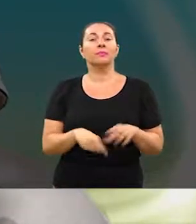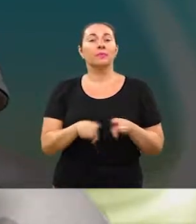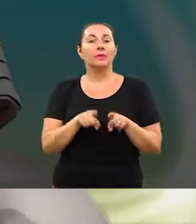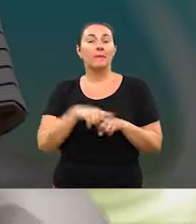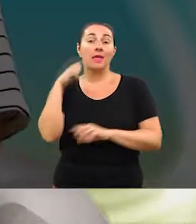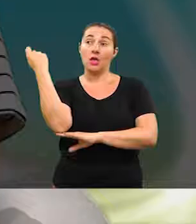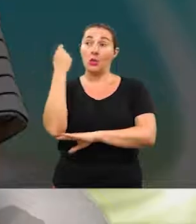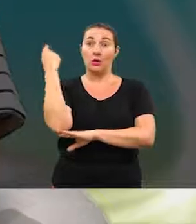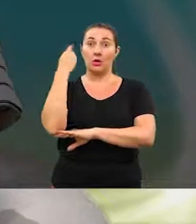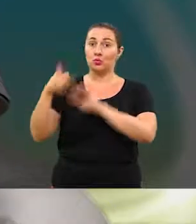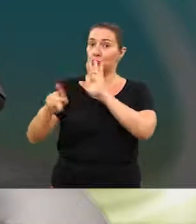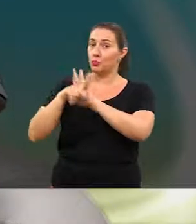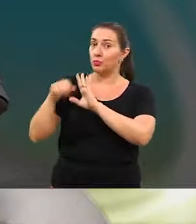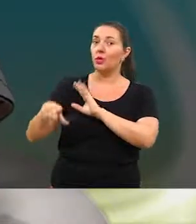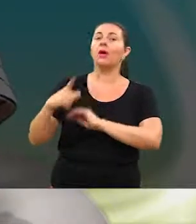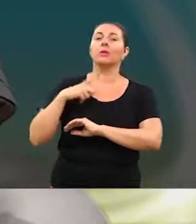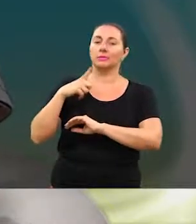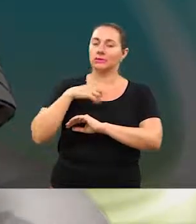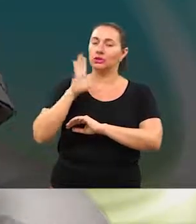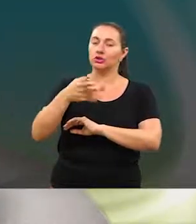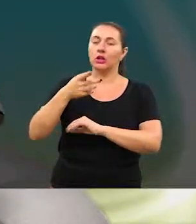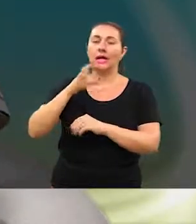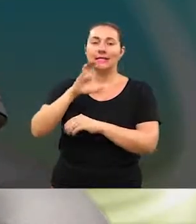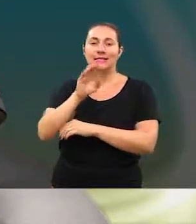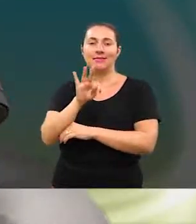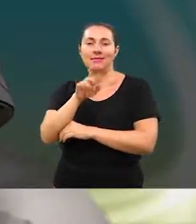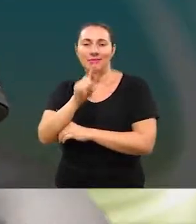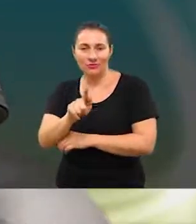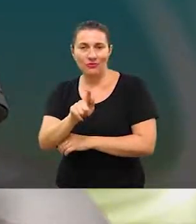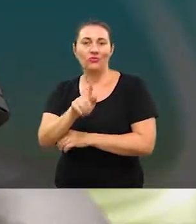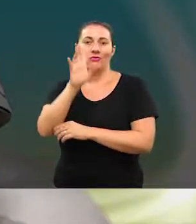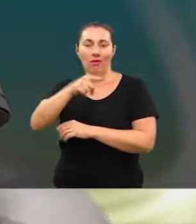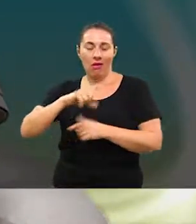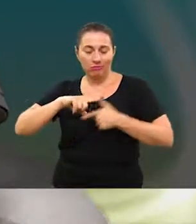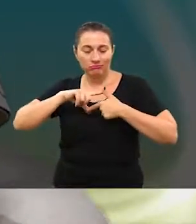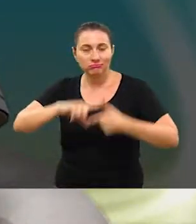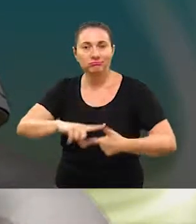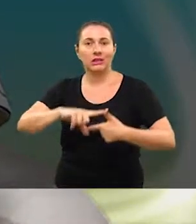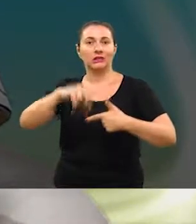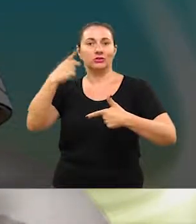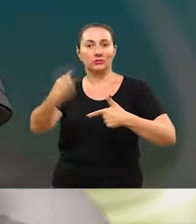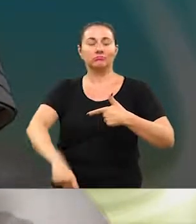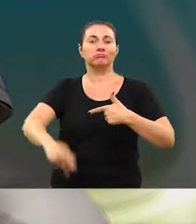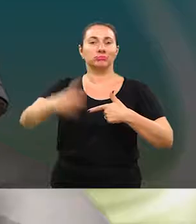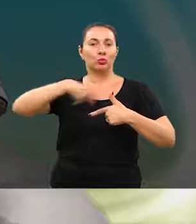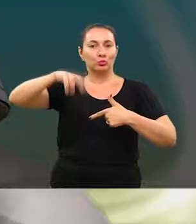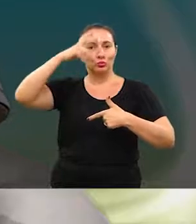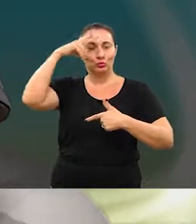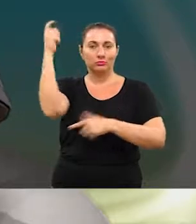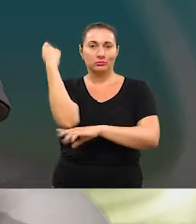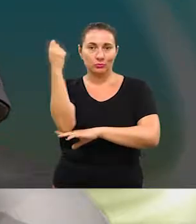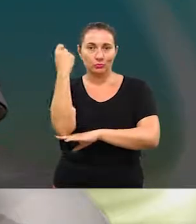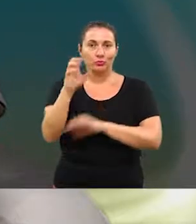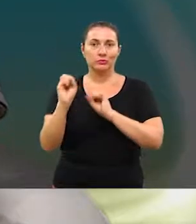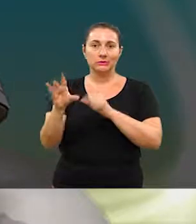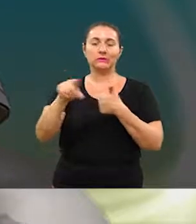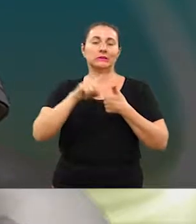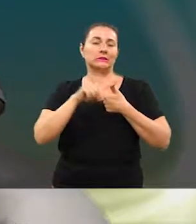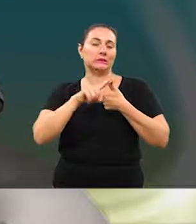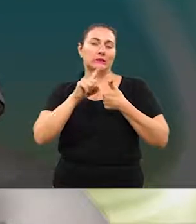E falando em termos de Rio Grande do Sul, daí a gente tem, como eu tinha dito, os CTGs, né? Que são os centros tradicionalistas. Daí eles